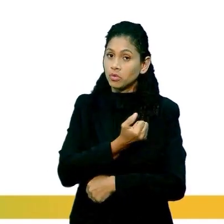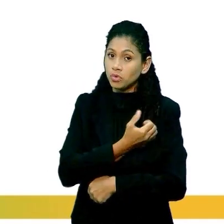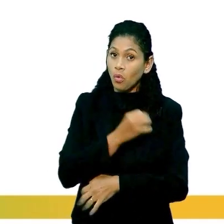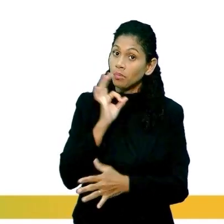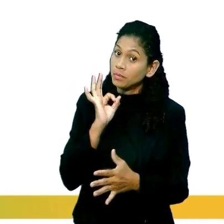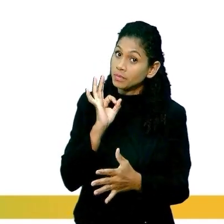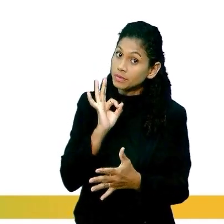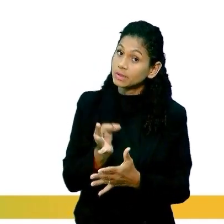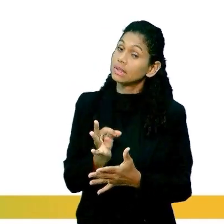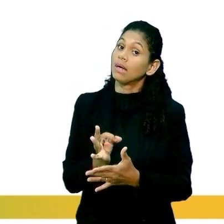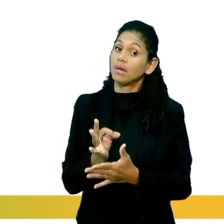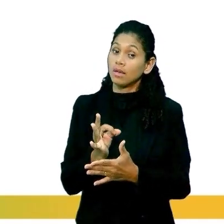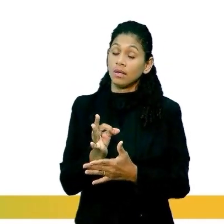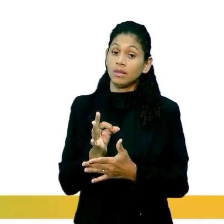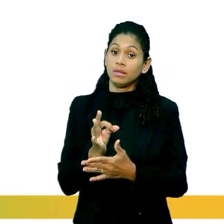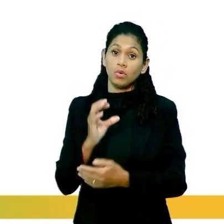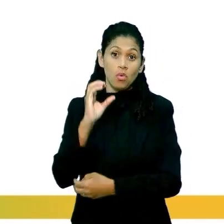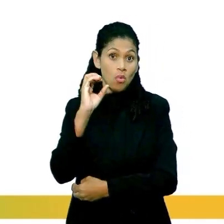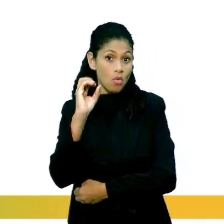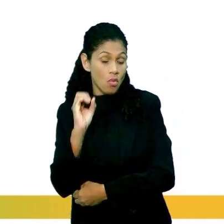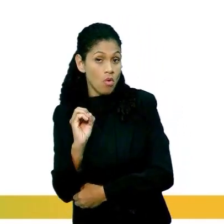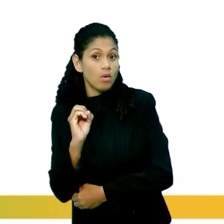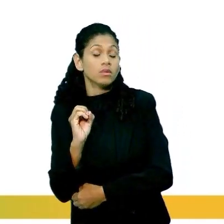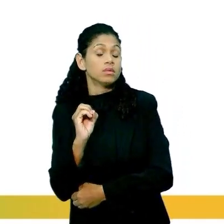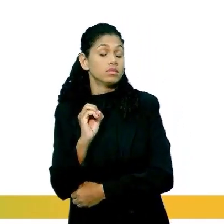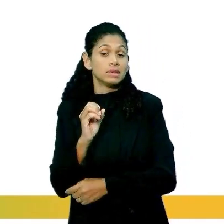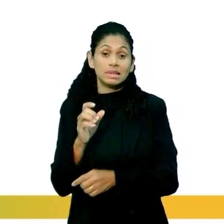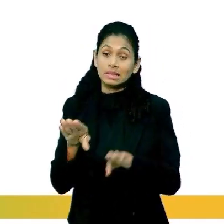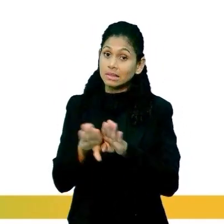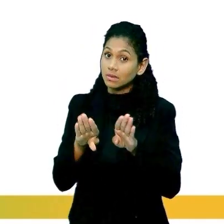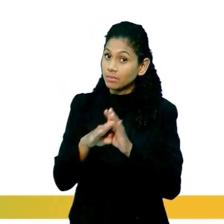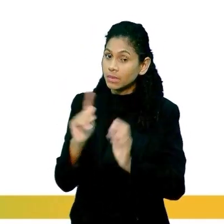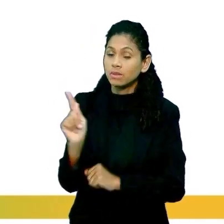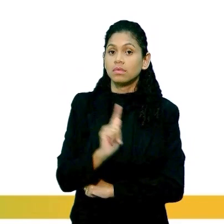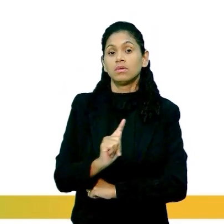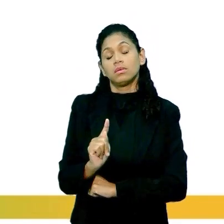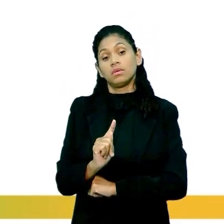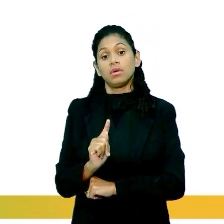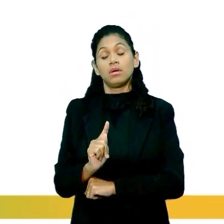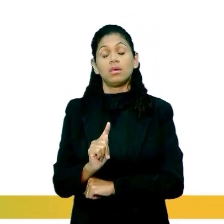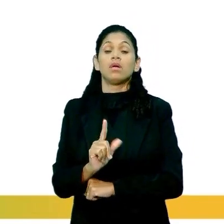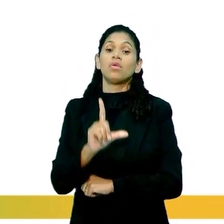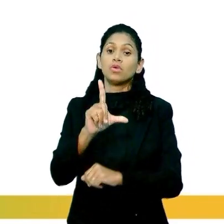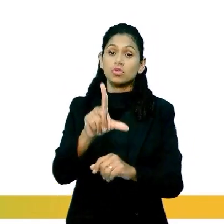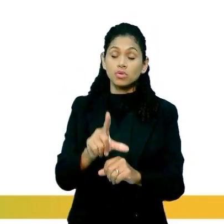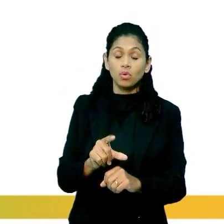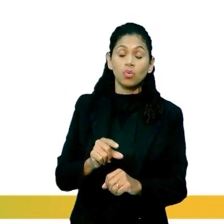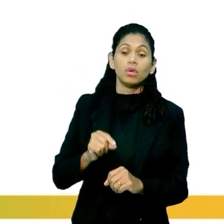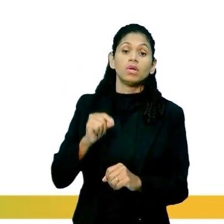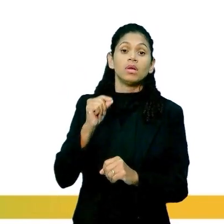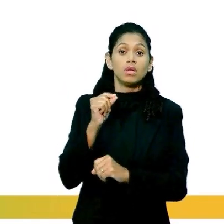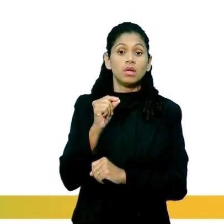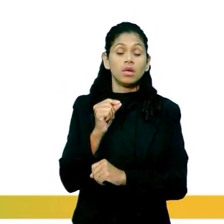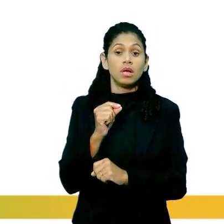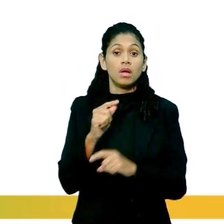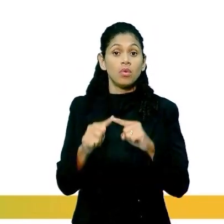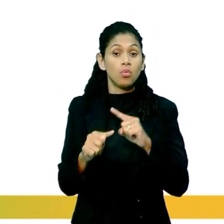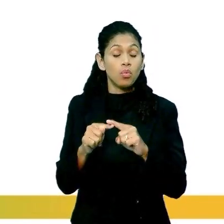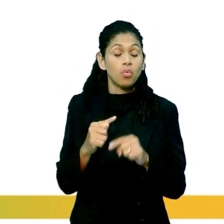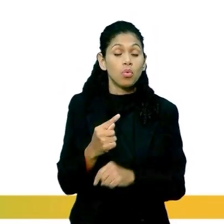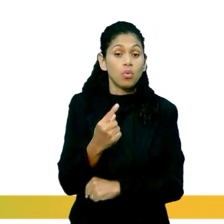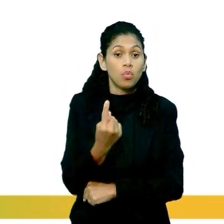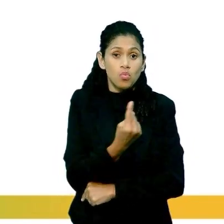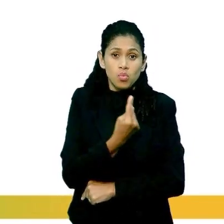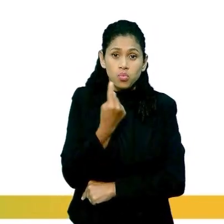o oxigênio. Então eu vou obedecer o mesmo princípio. Escolher o elemento que aparece uma única vez no reagente e uma única vez